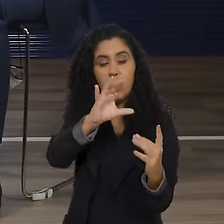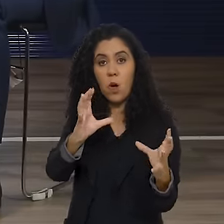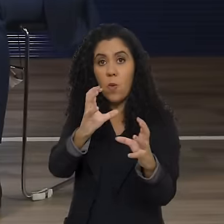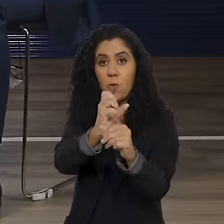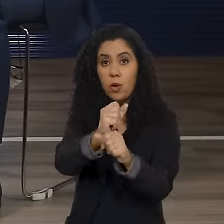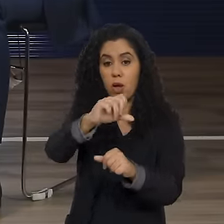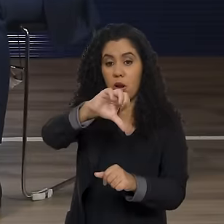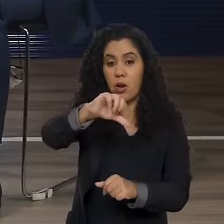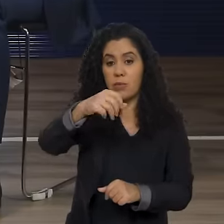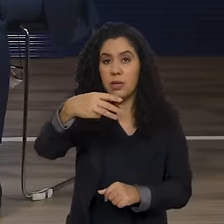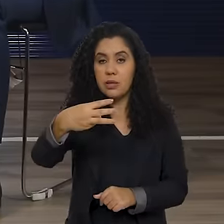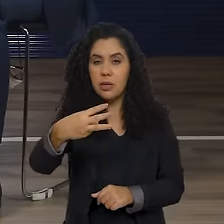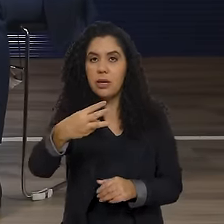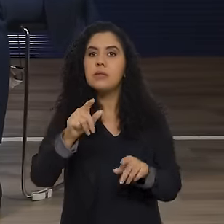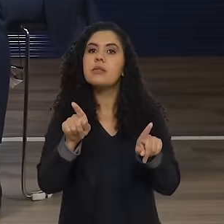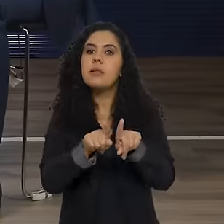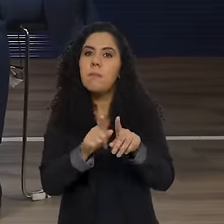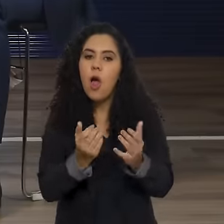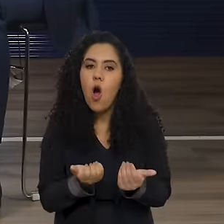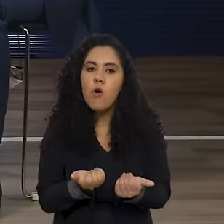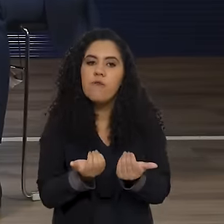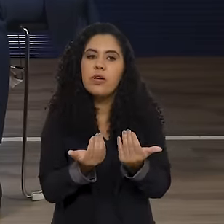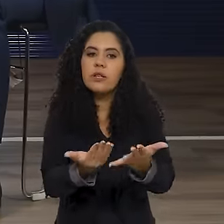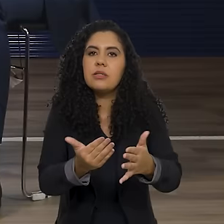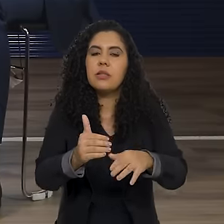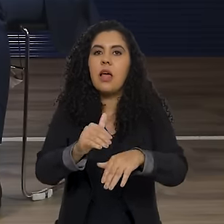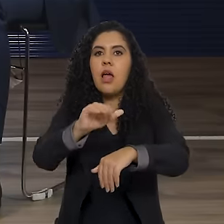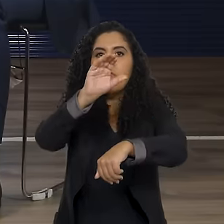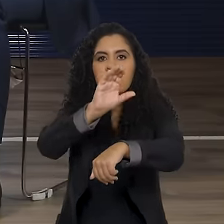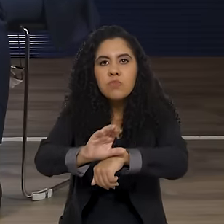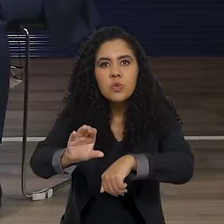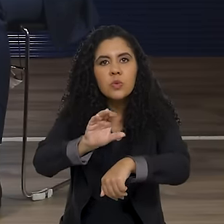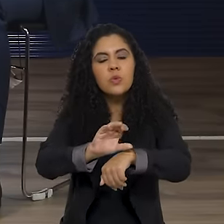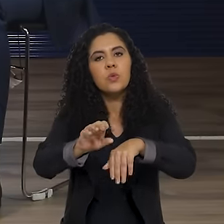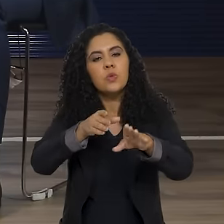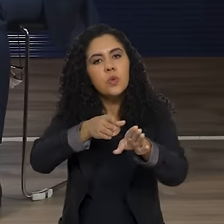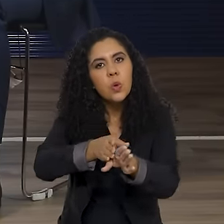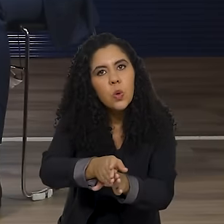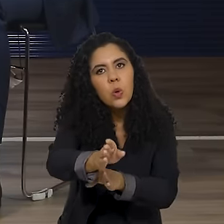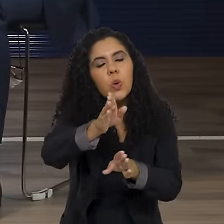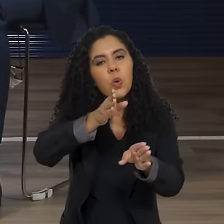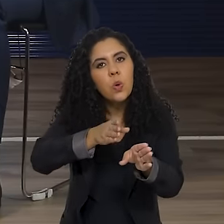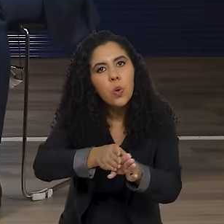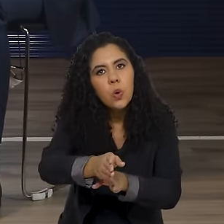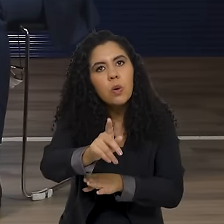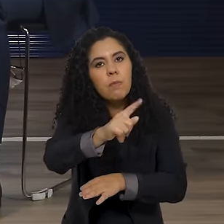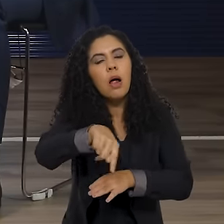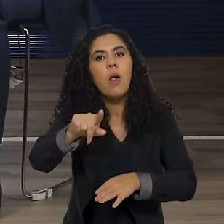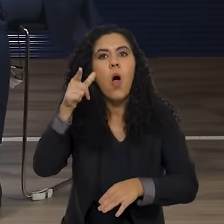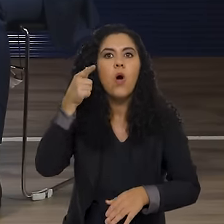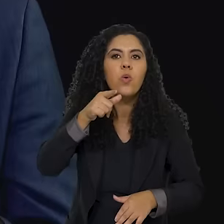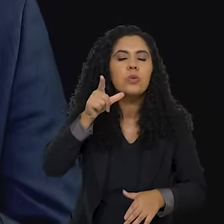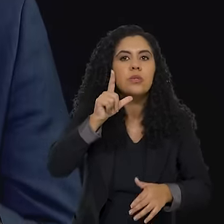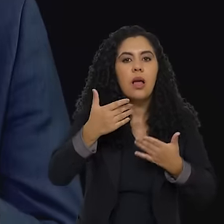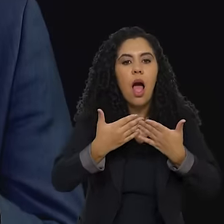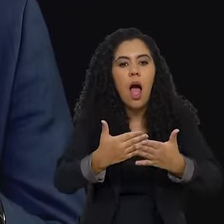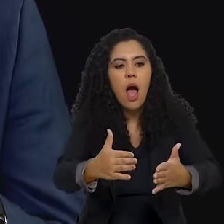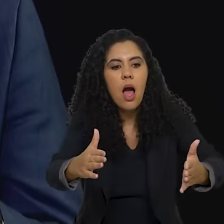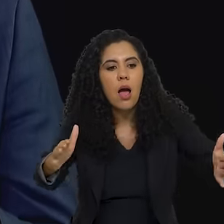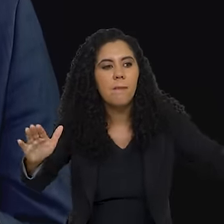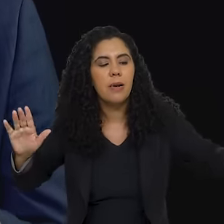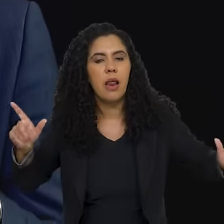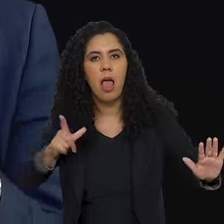mil empresas, buscando o quê? Dar uma consultoria a essas empresas, para que elas possam ampliar a